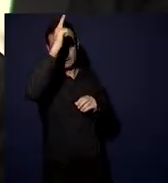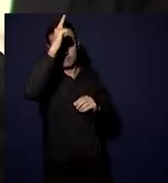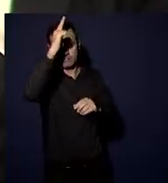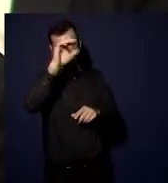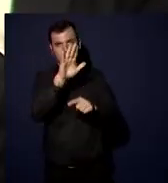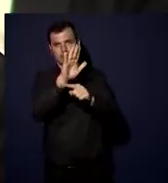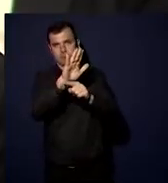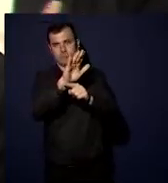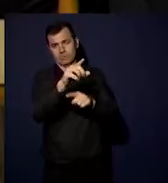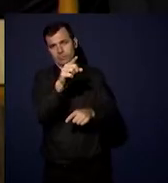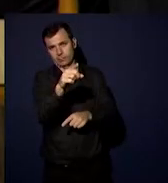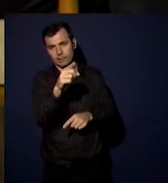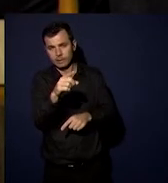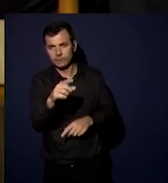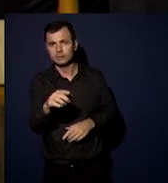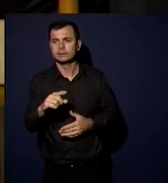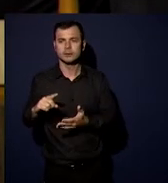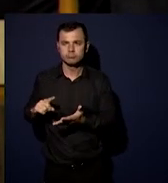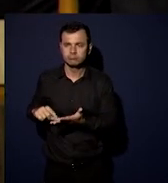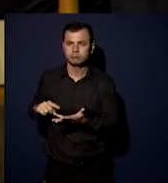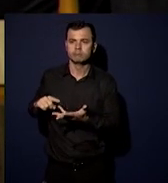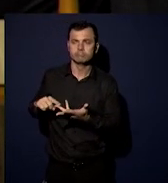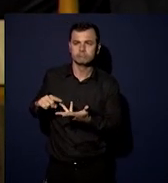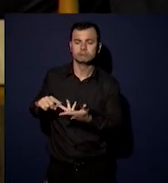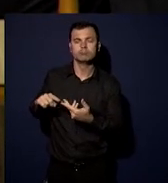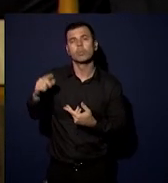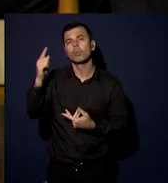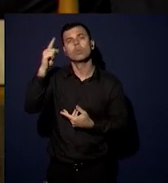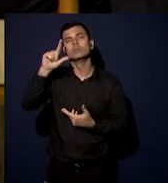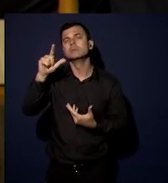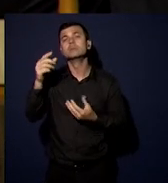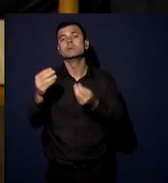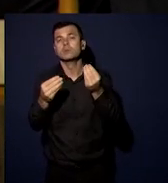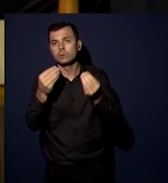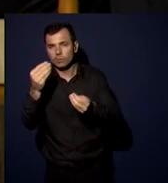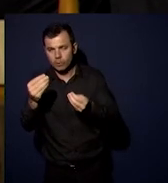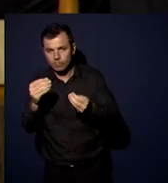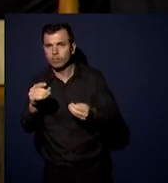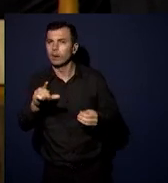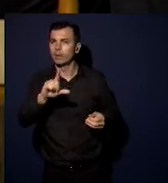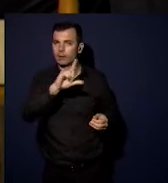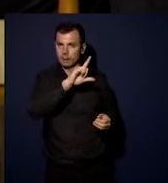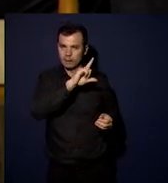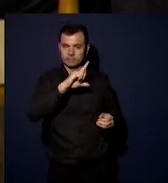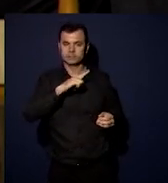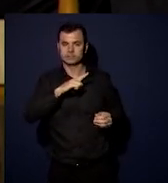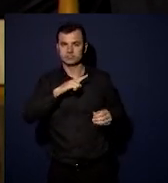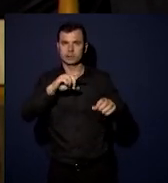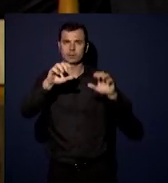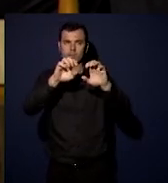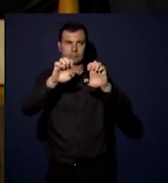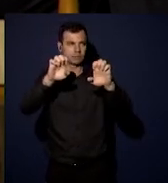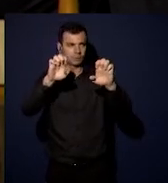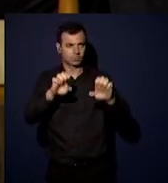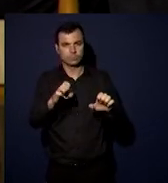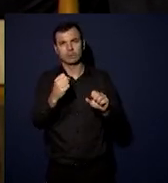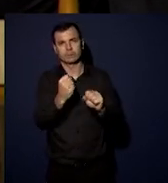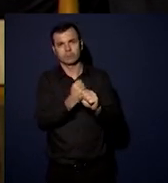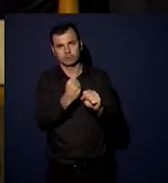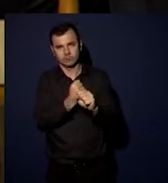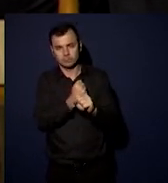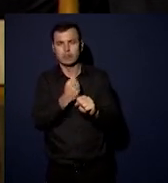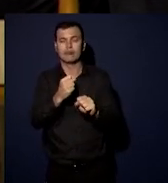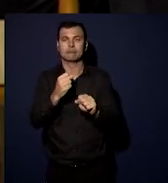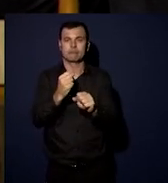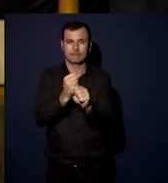tudo isso foi feito graças a uma infraestrutura que foi investida nas últimas décadas e que eu acho